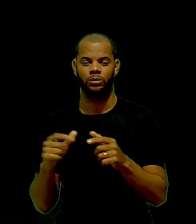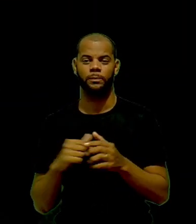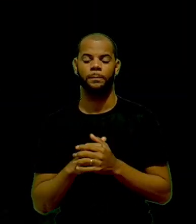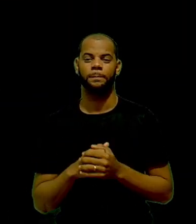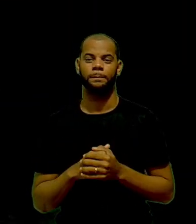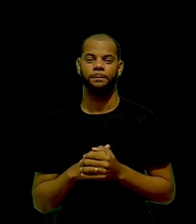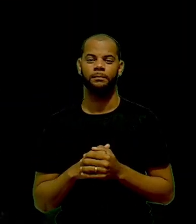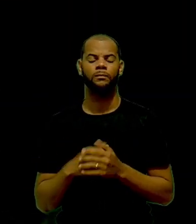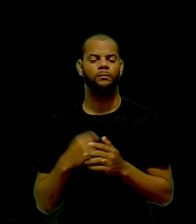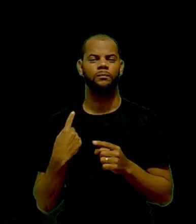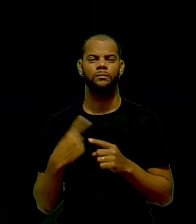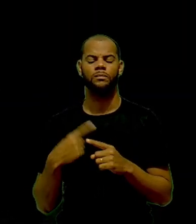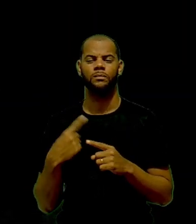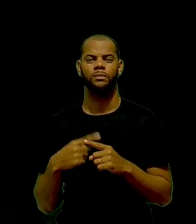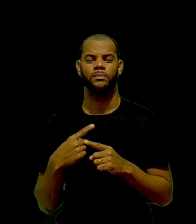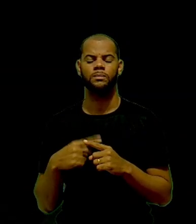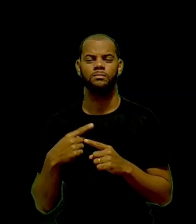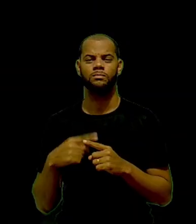Por que